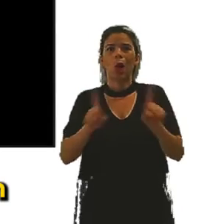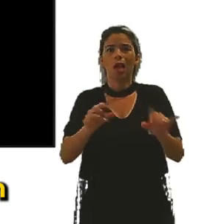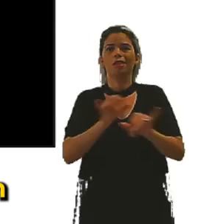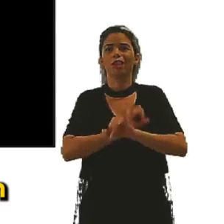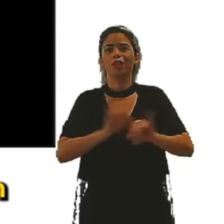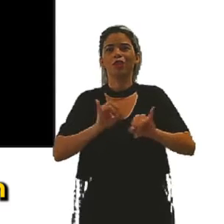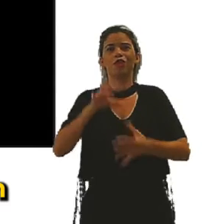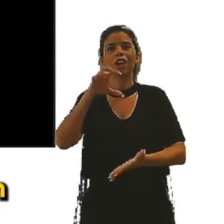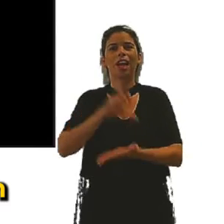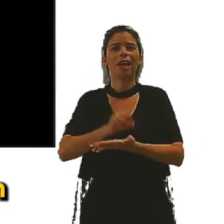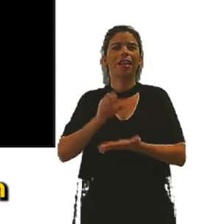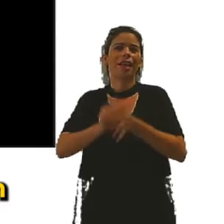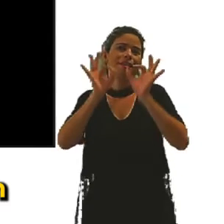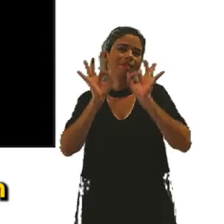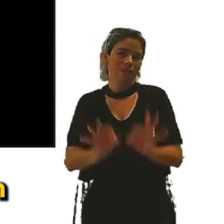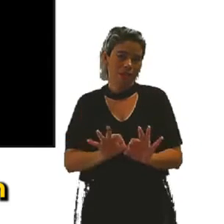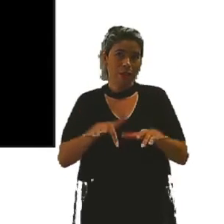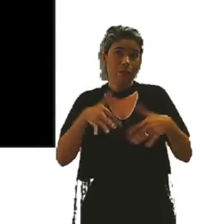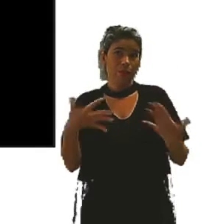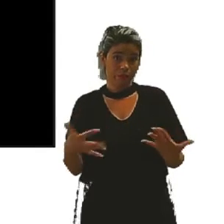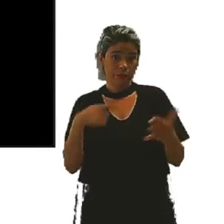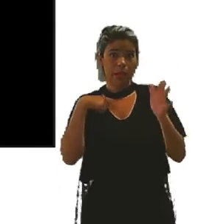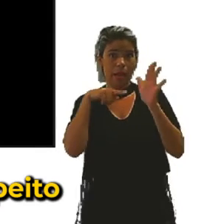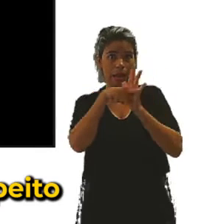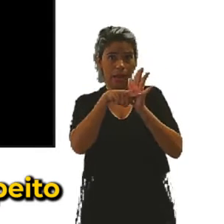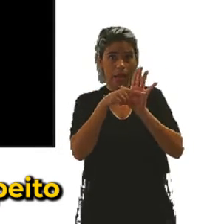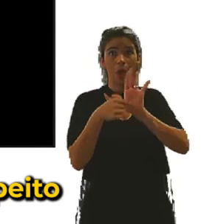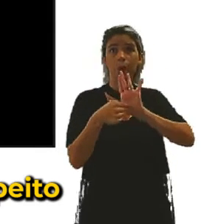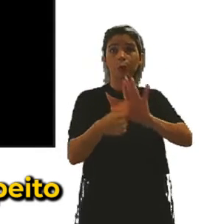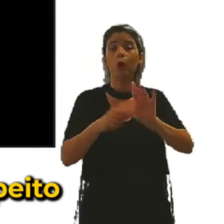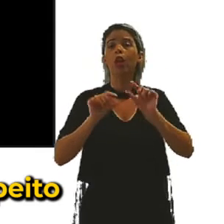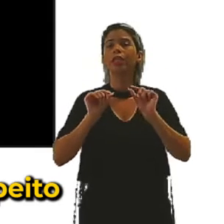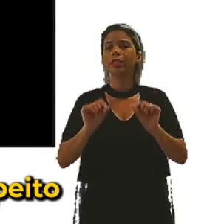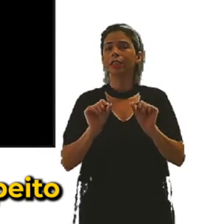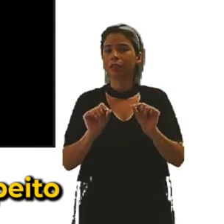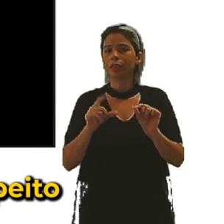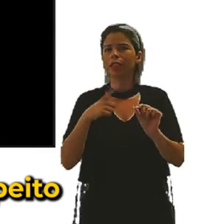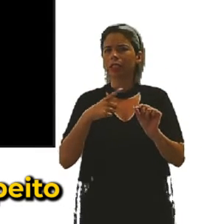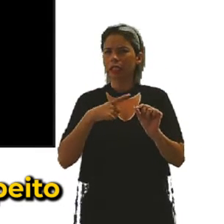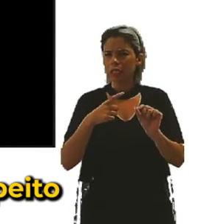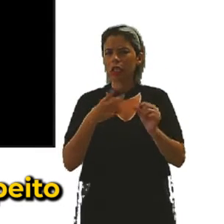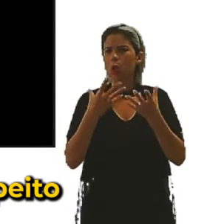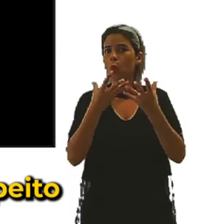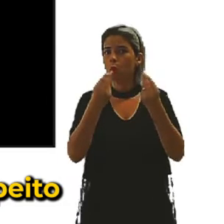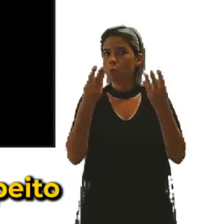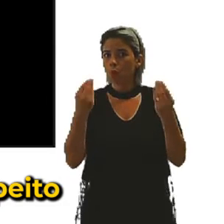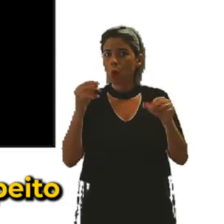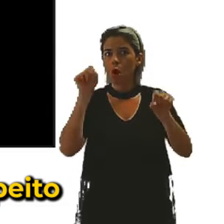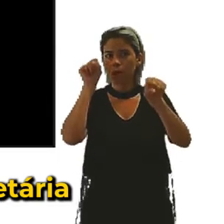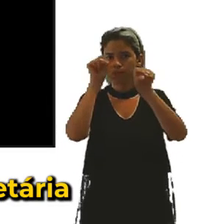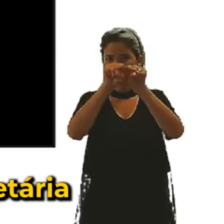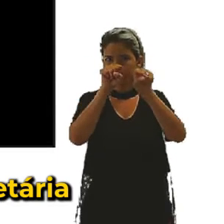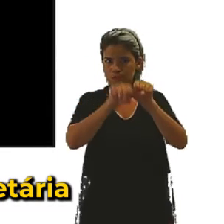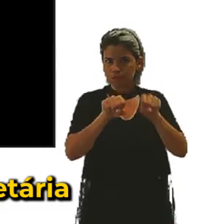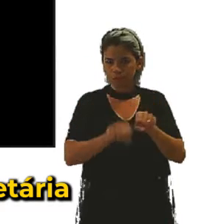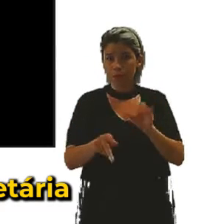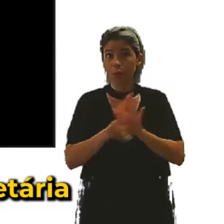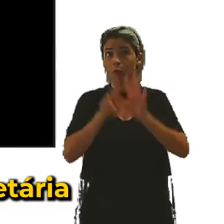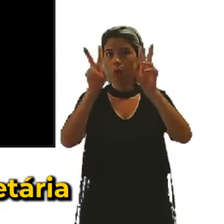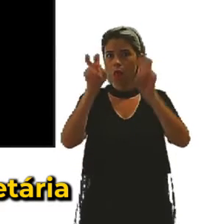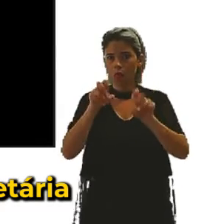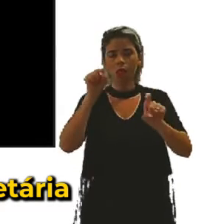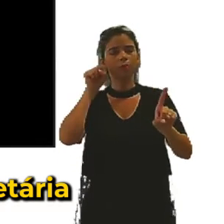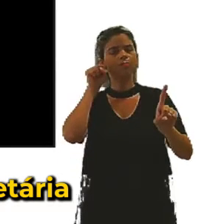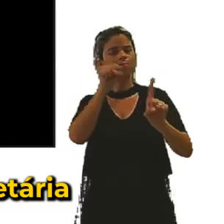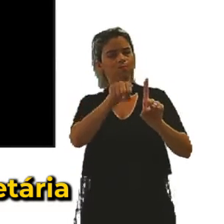mas, portanto, as pesquisas apontam que a taxa de homicídios, no que diz respeito ao feminicídio,